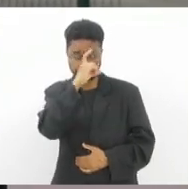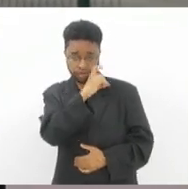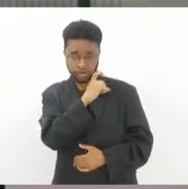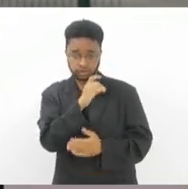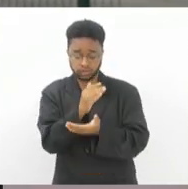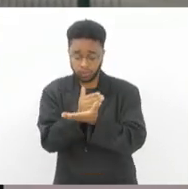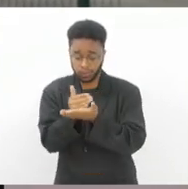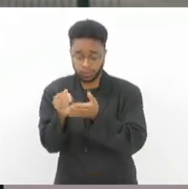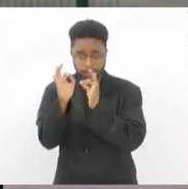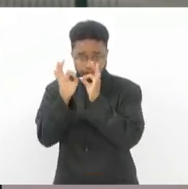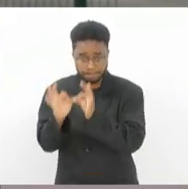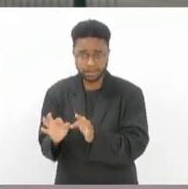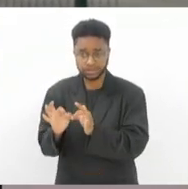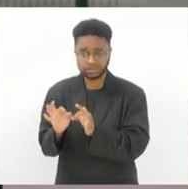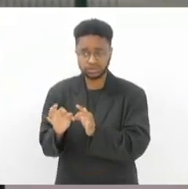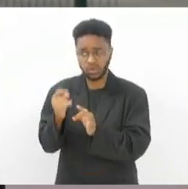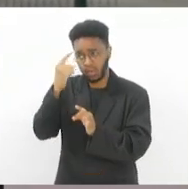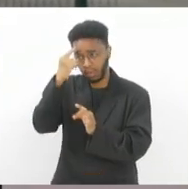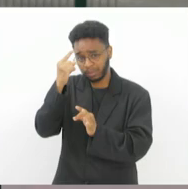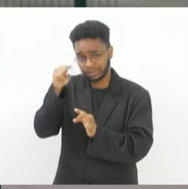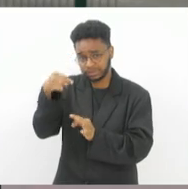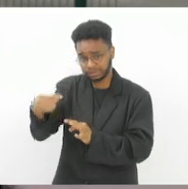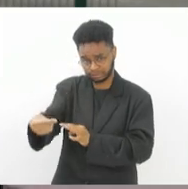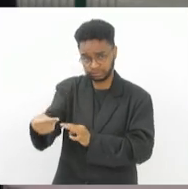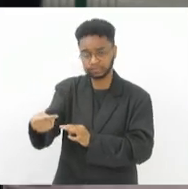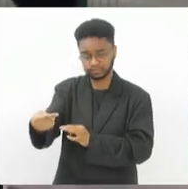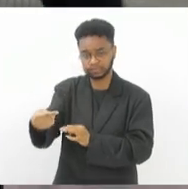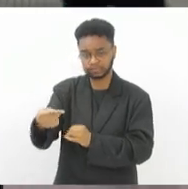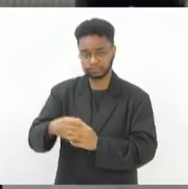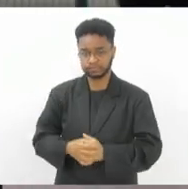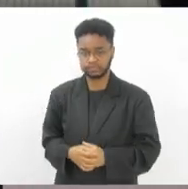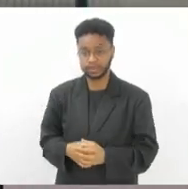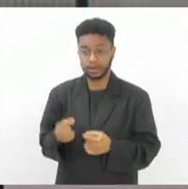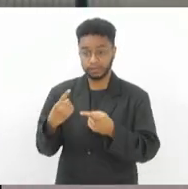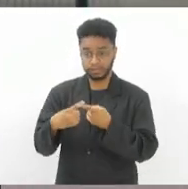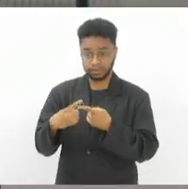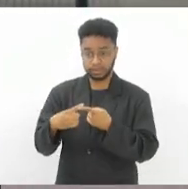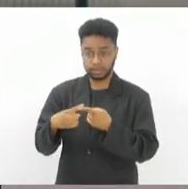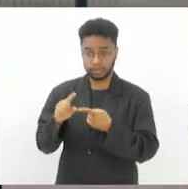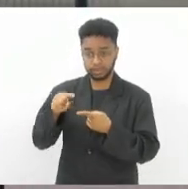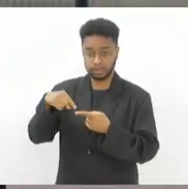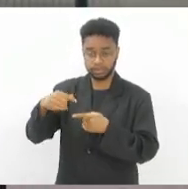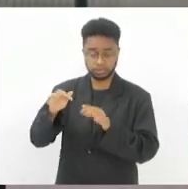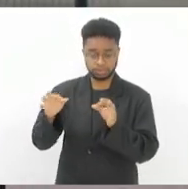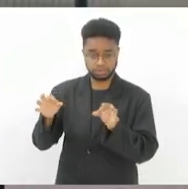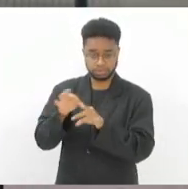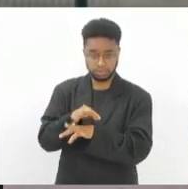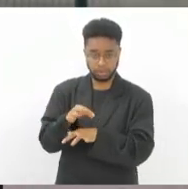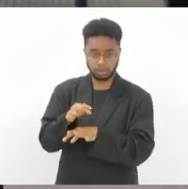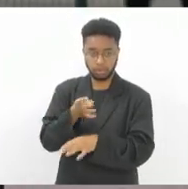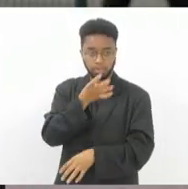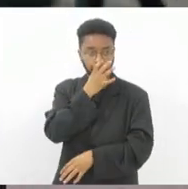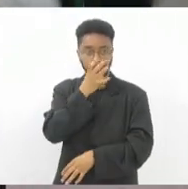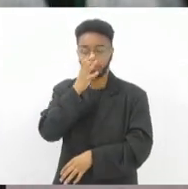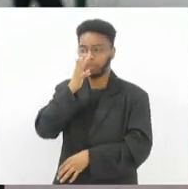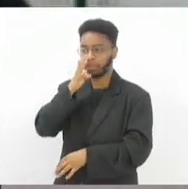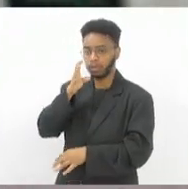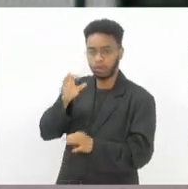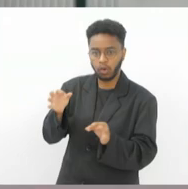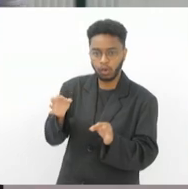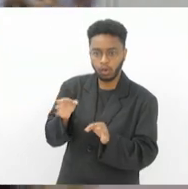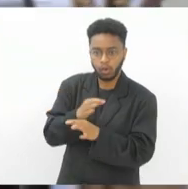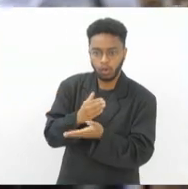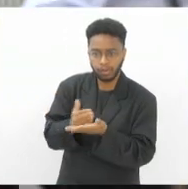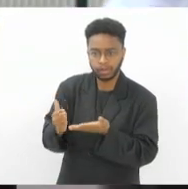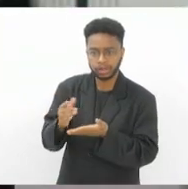começou basicamente uma semana depois. Terminado o deslumbramento inicial, aí vi,